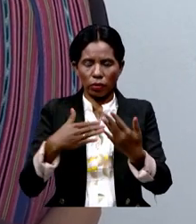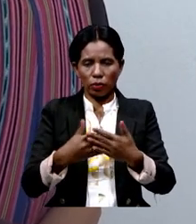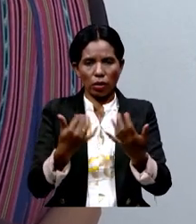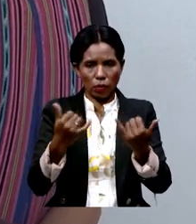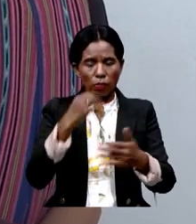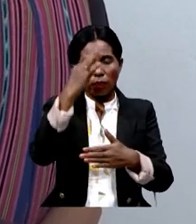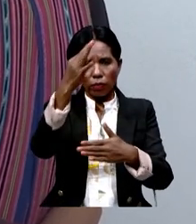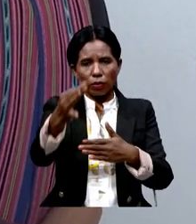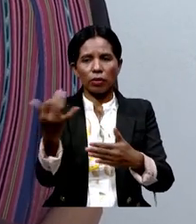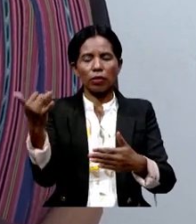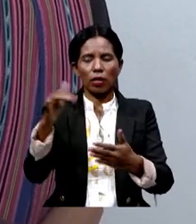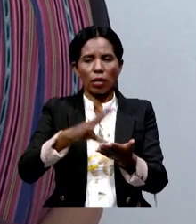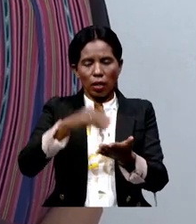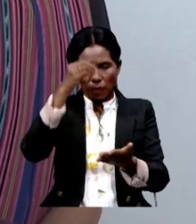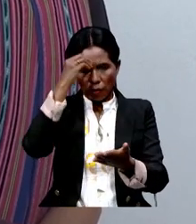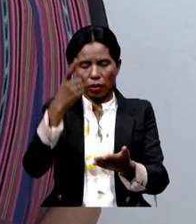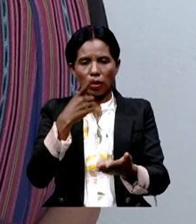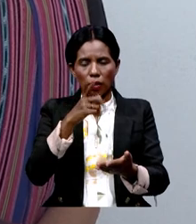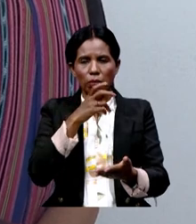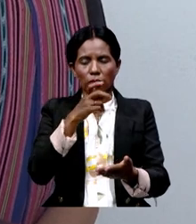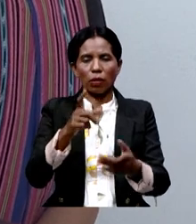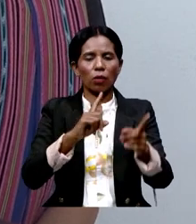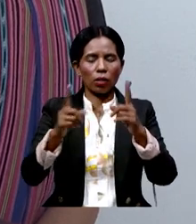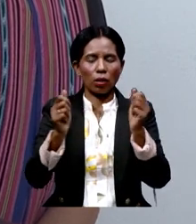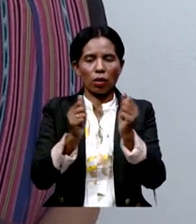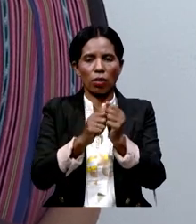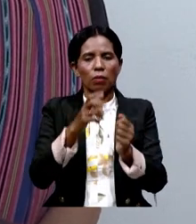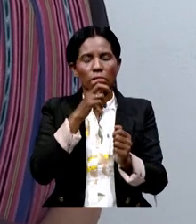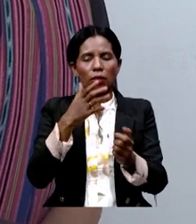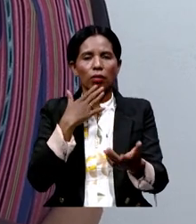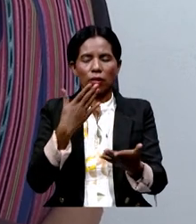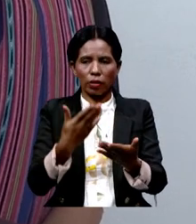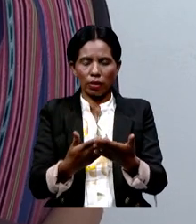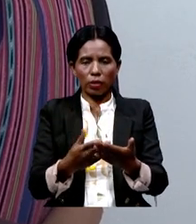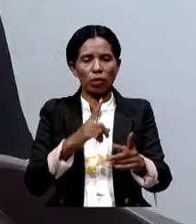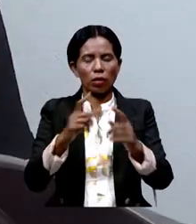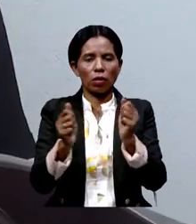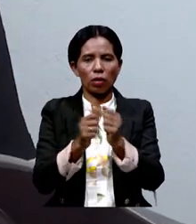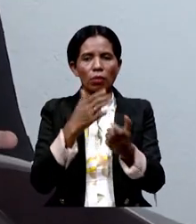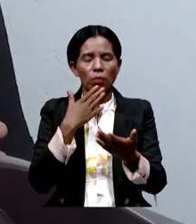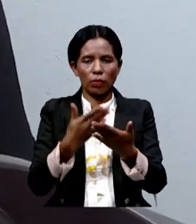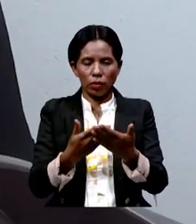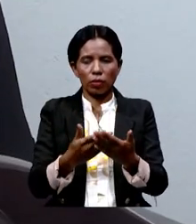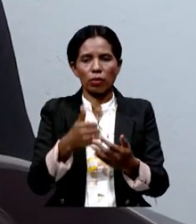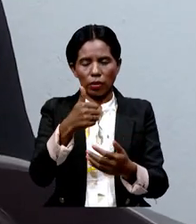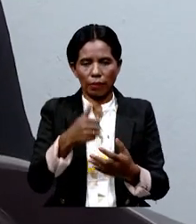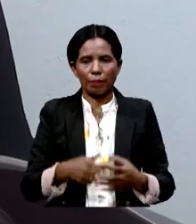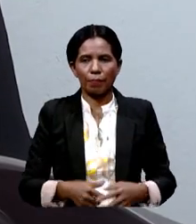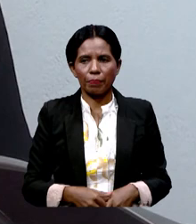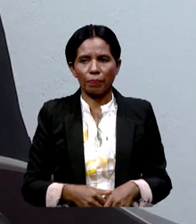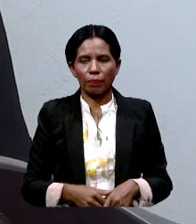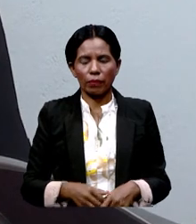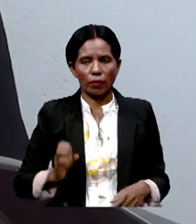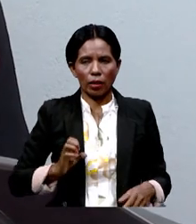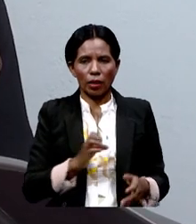E Sira não aprende português, a turnê colher português é dia que lutamos. Colher português é a qualidade dia que lutamos.